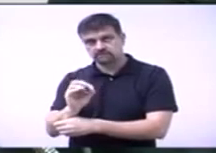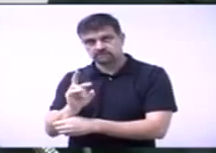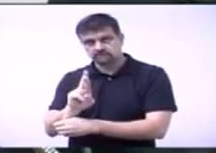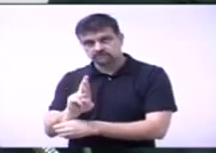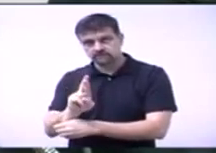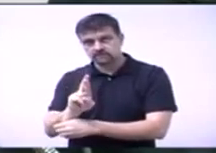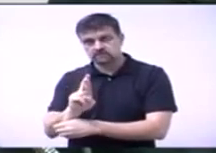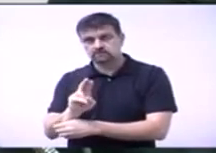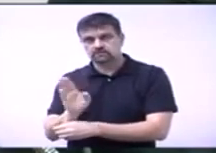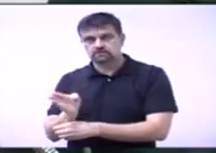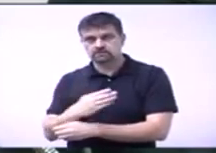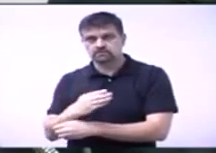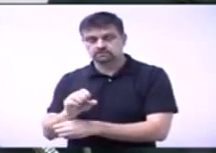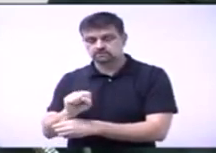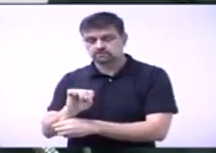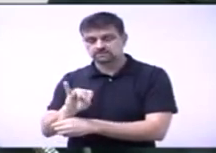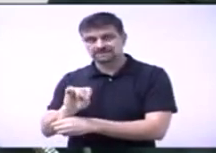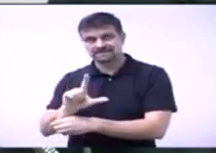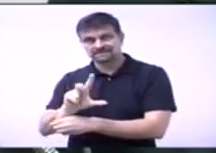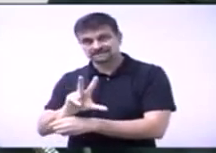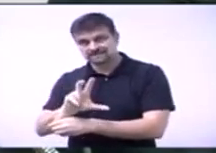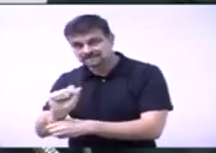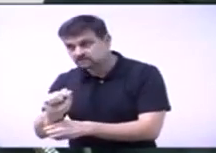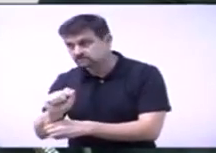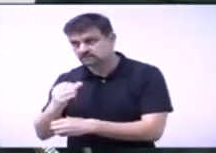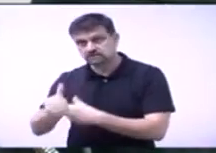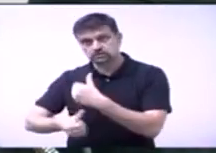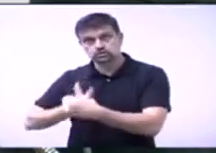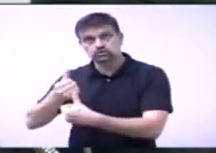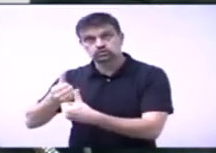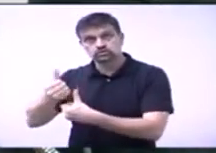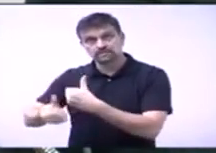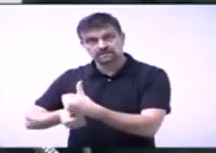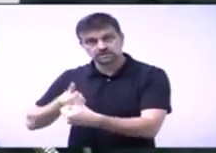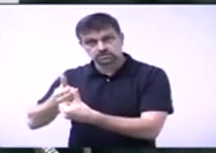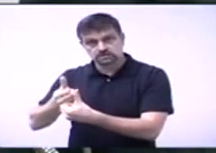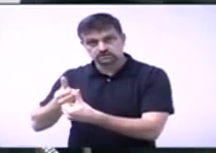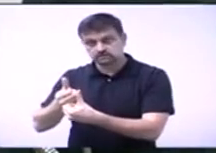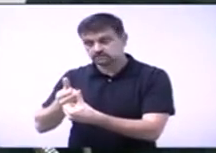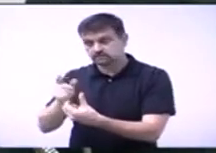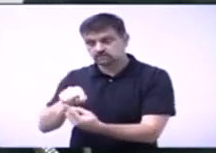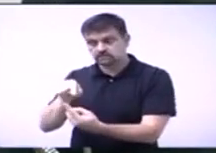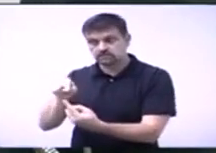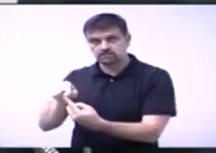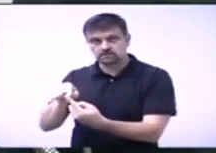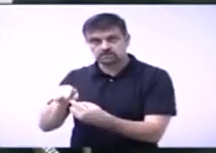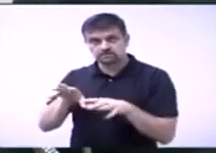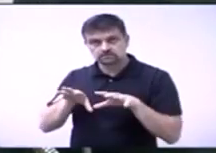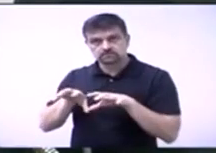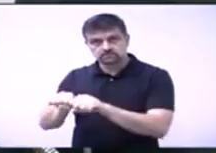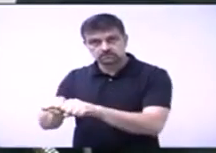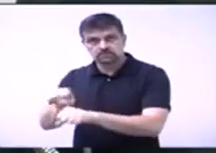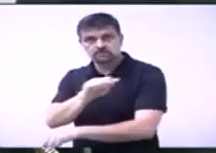Zempaski e Souza Silva, supletivo para o uso escolar.